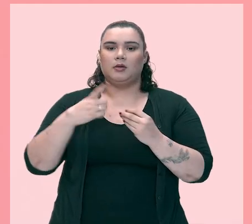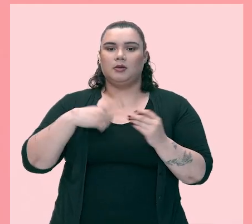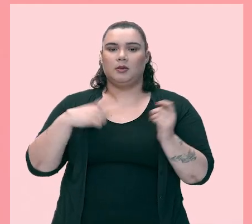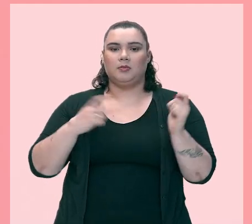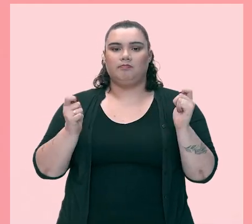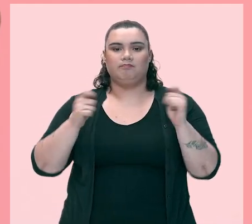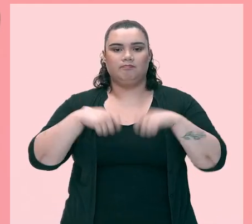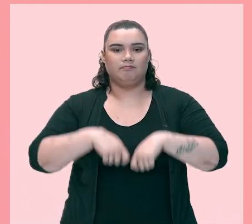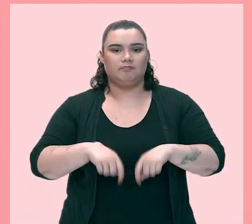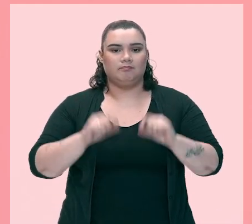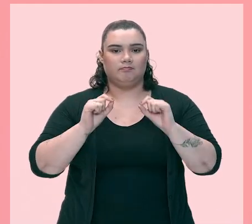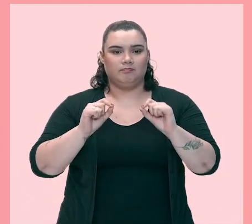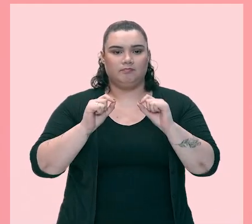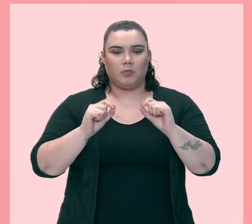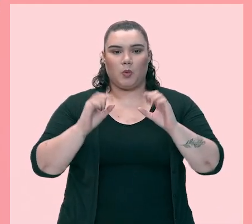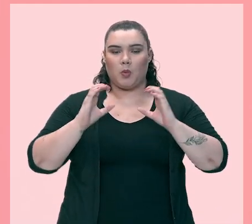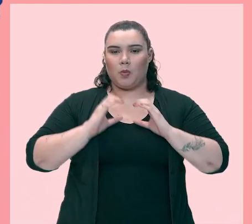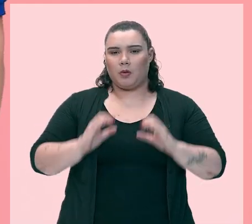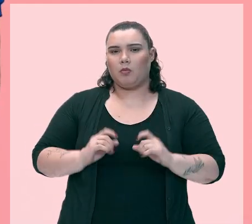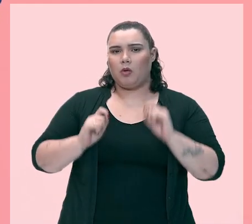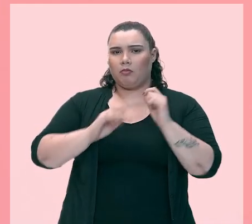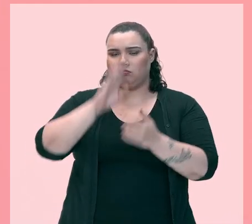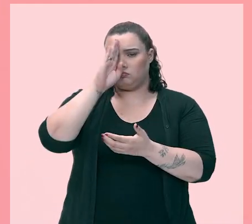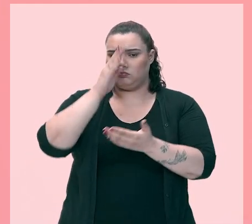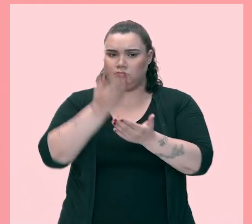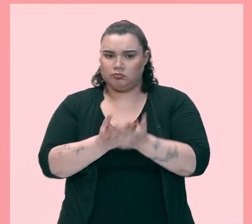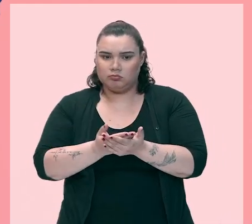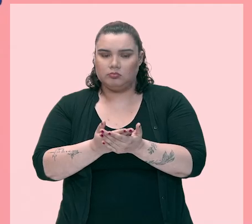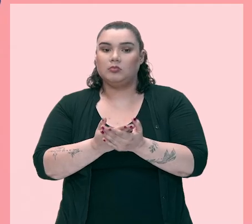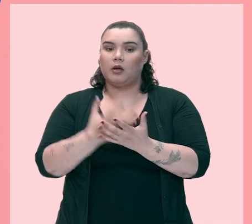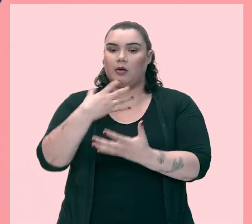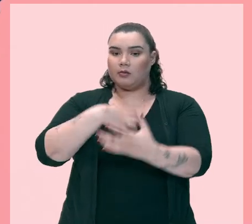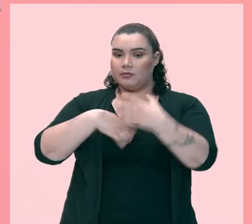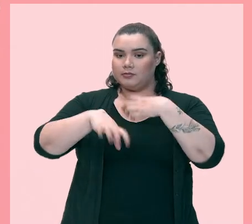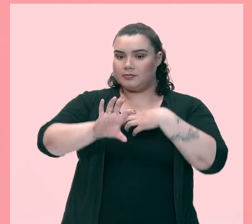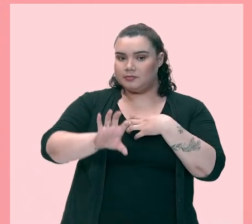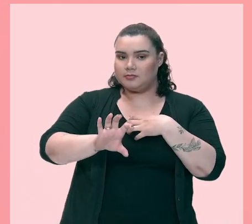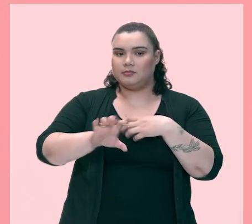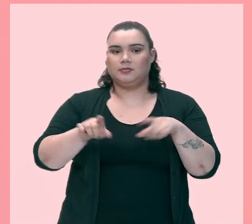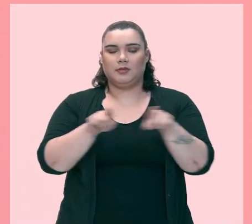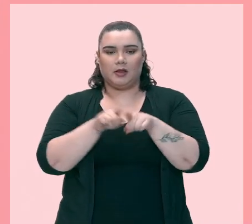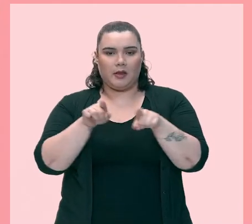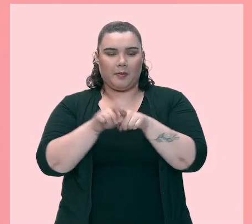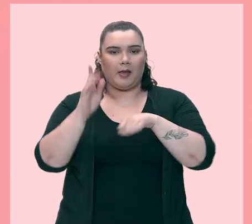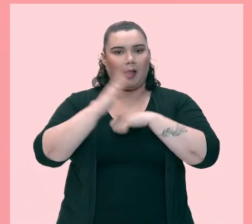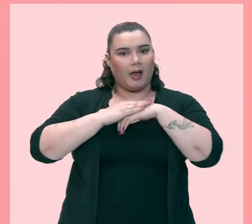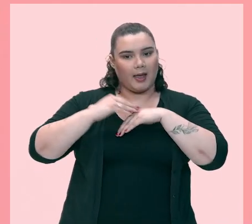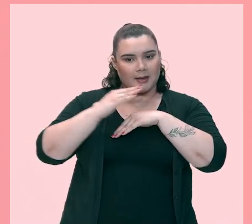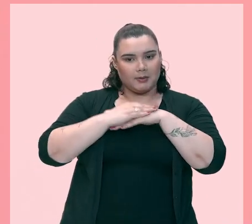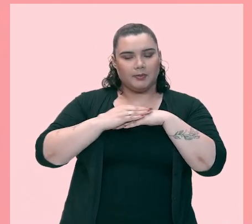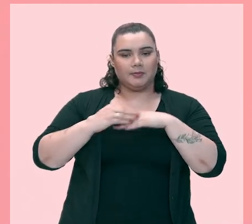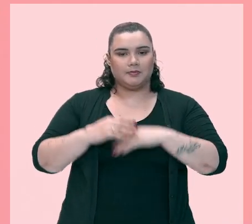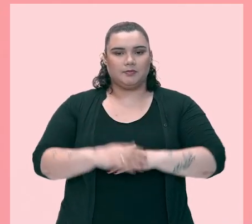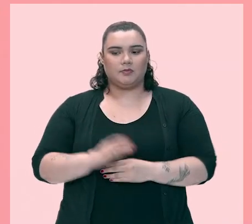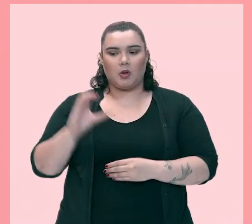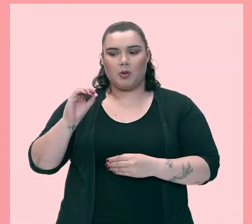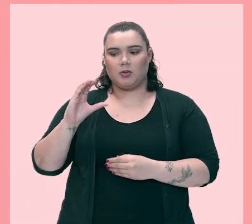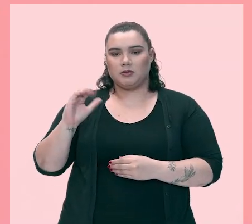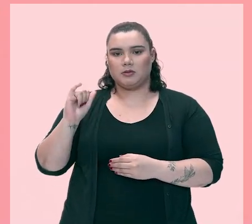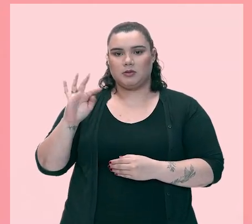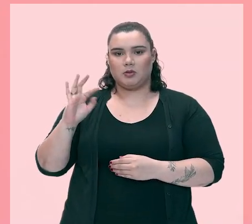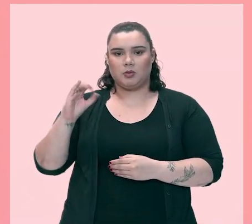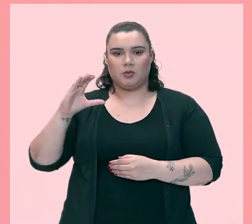também é possível ali desenvolver comportamentos como confiança, empatia e afeto. A